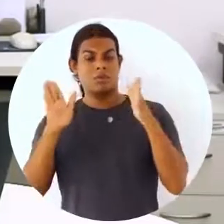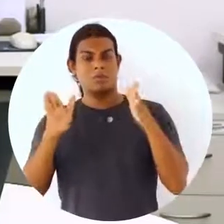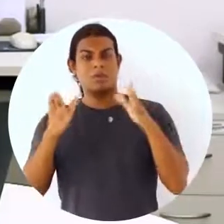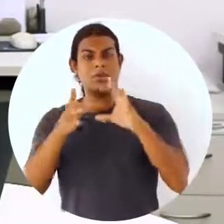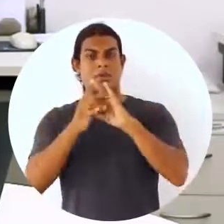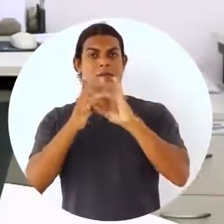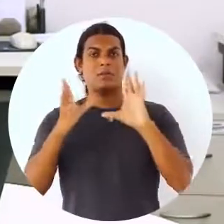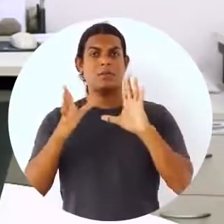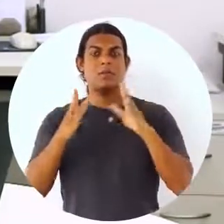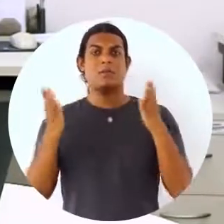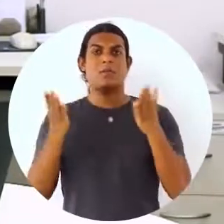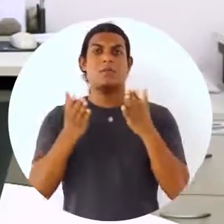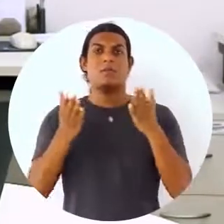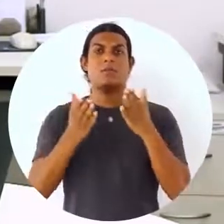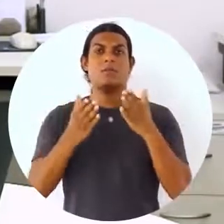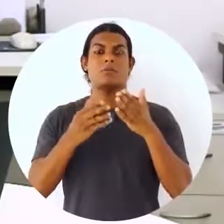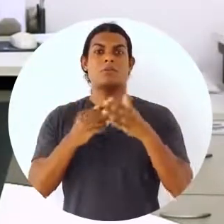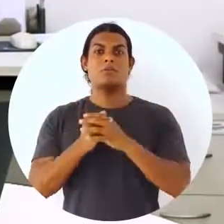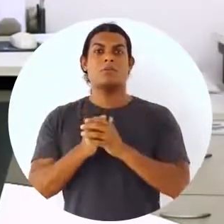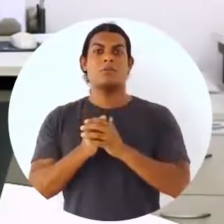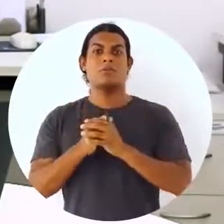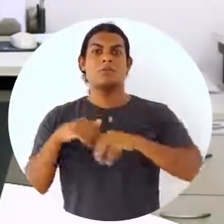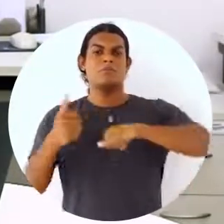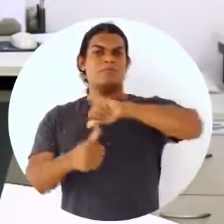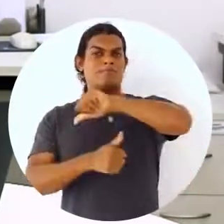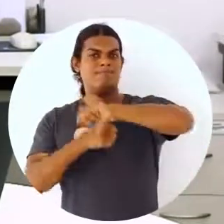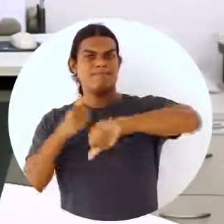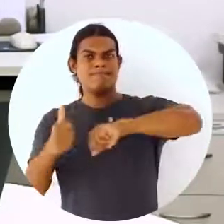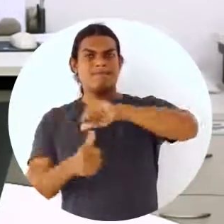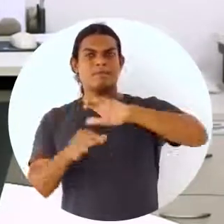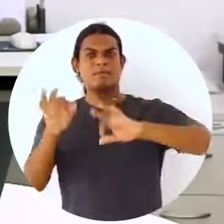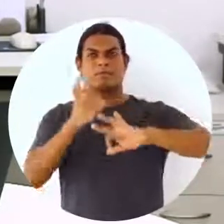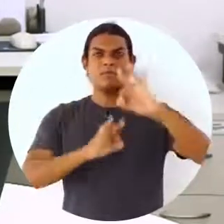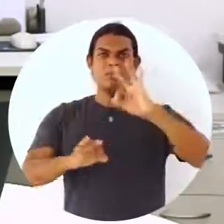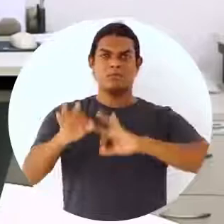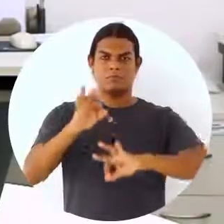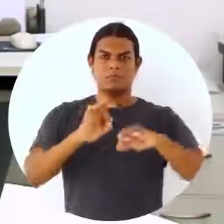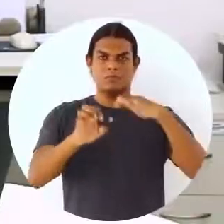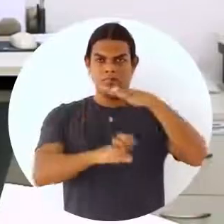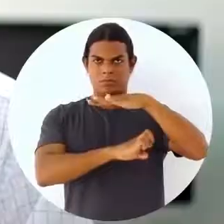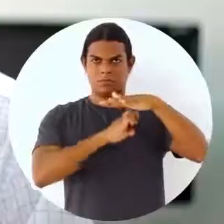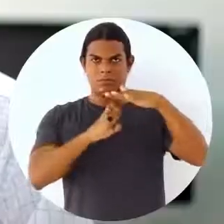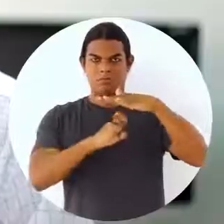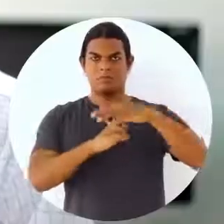foco na mudança organizacional, um foco nas adaptações, na perspectiva externa à organização.